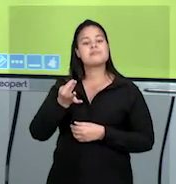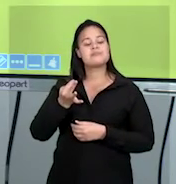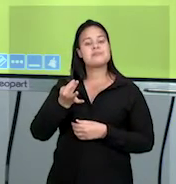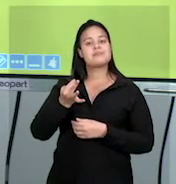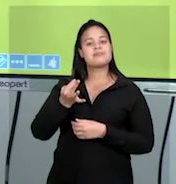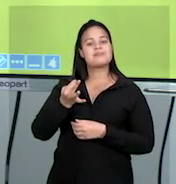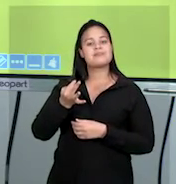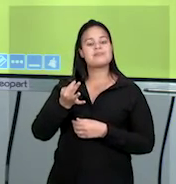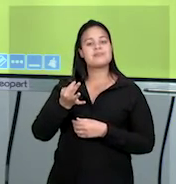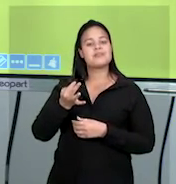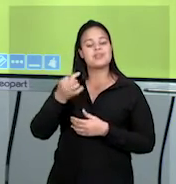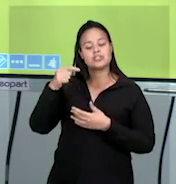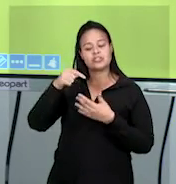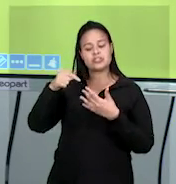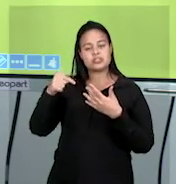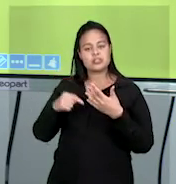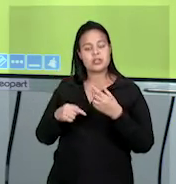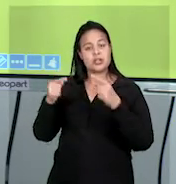cartografia?